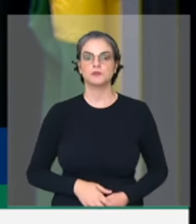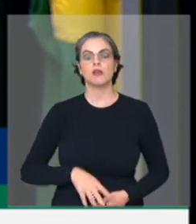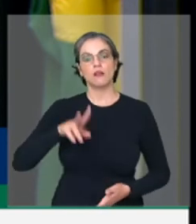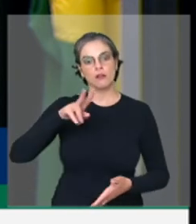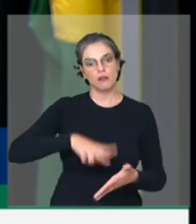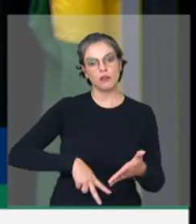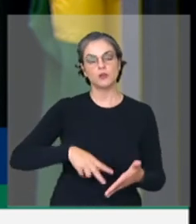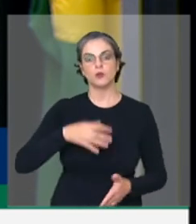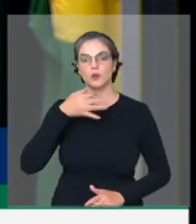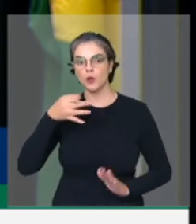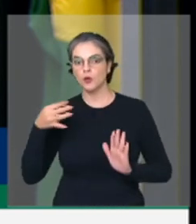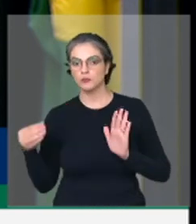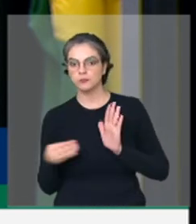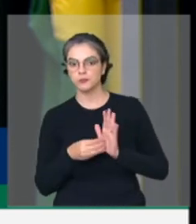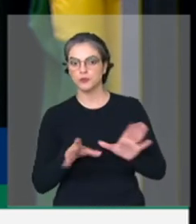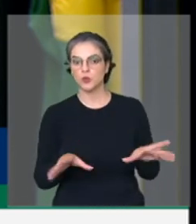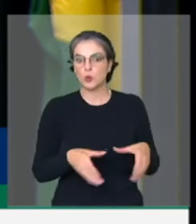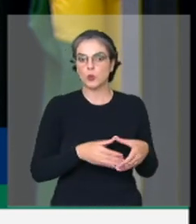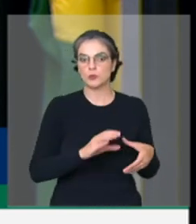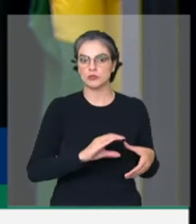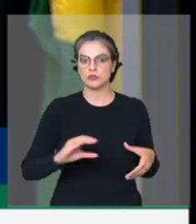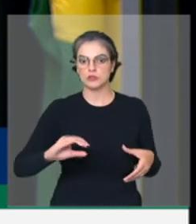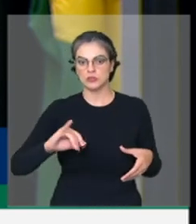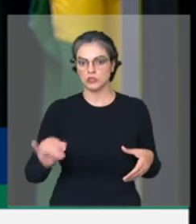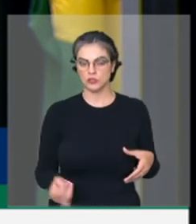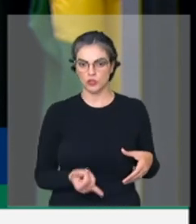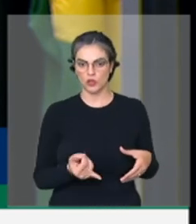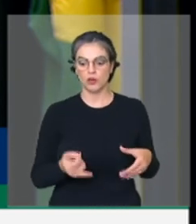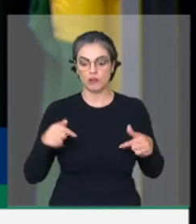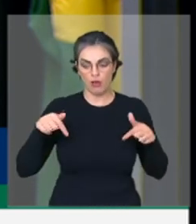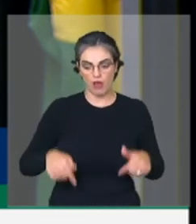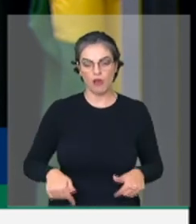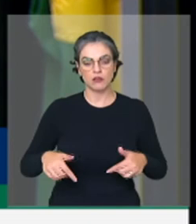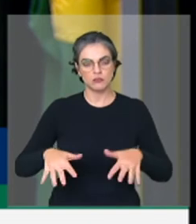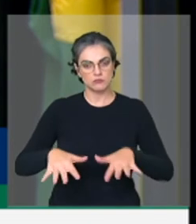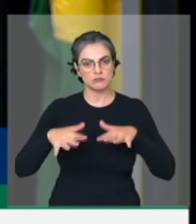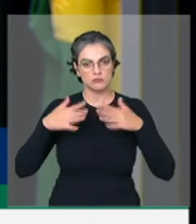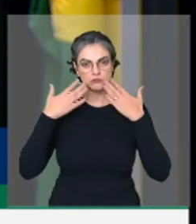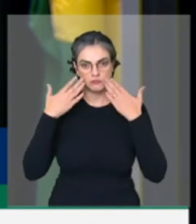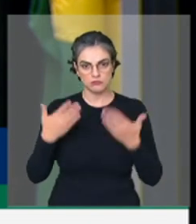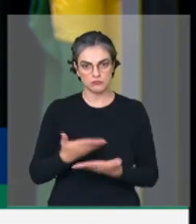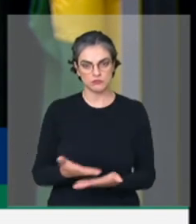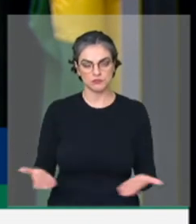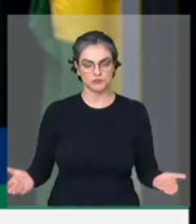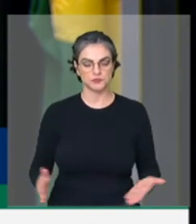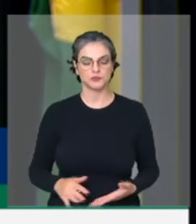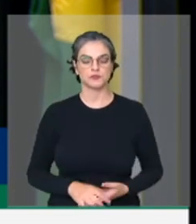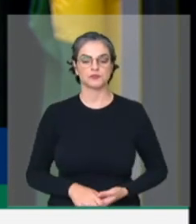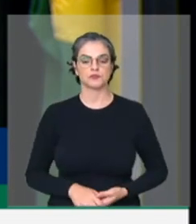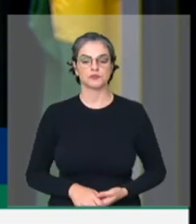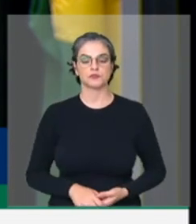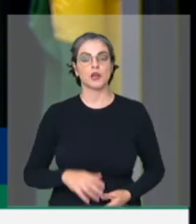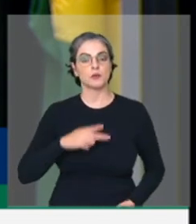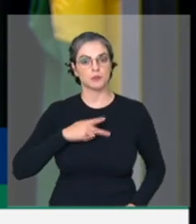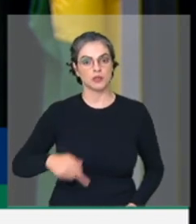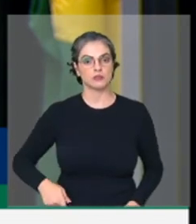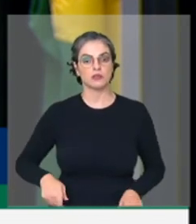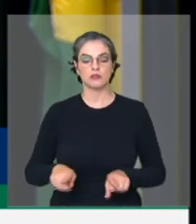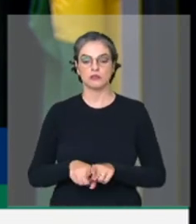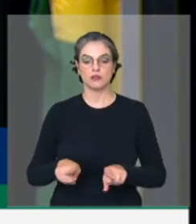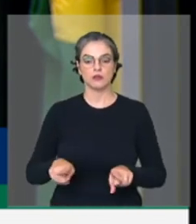parecer da Comissão de Constituição e Justiça e de Cidadania em plenário. A presidência ainda fixou três